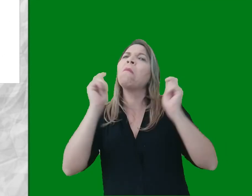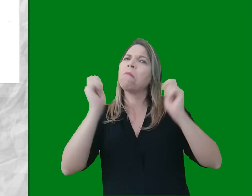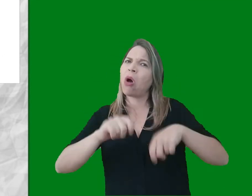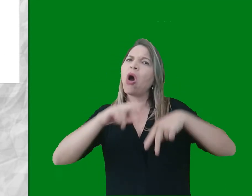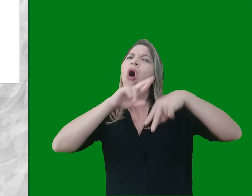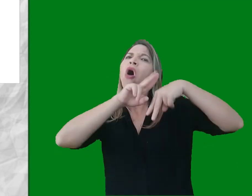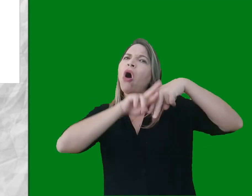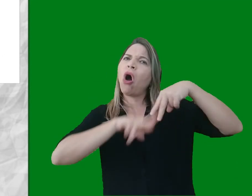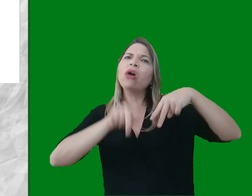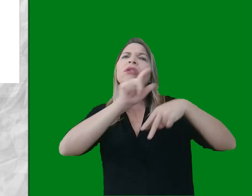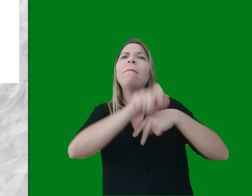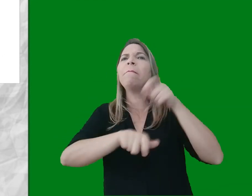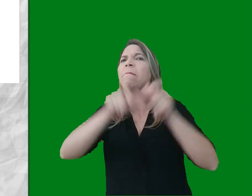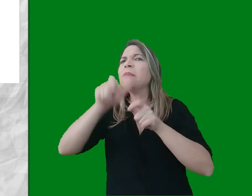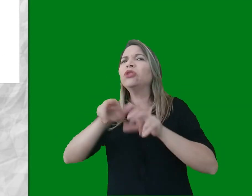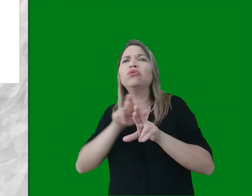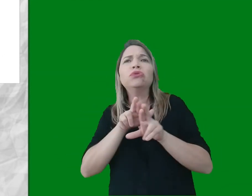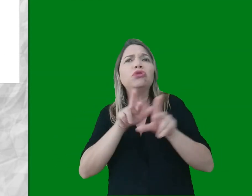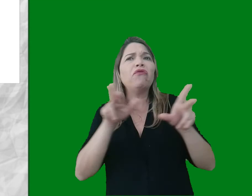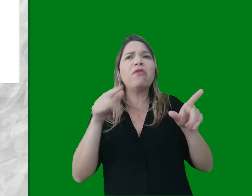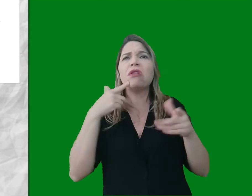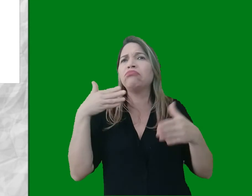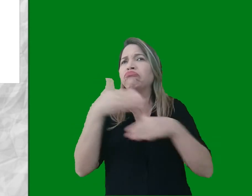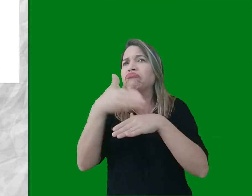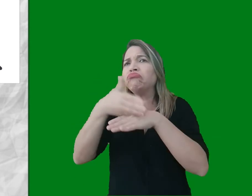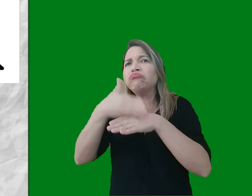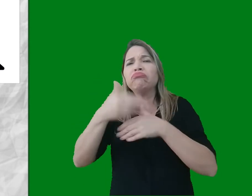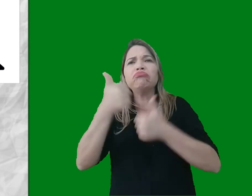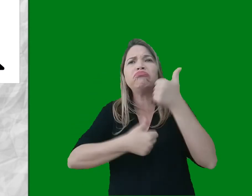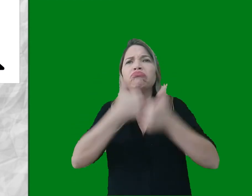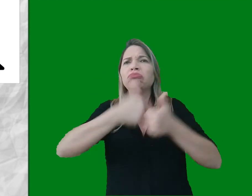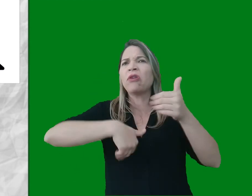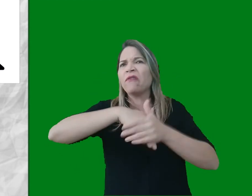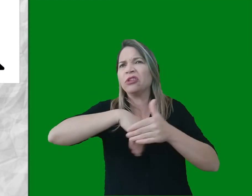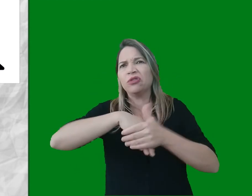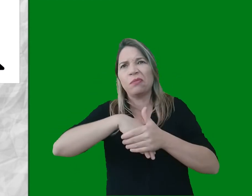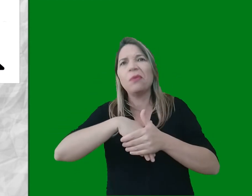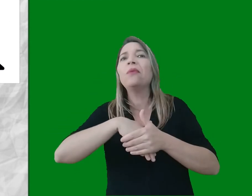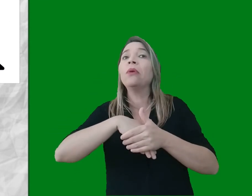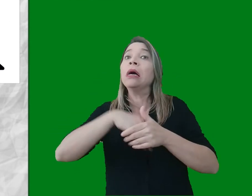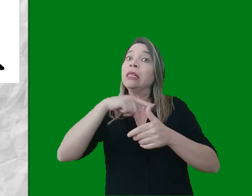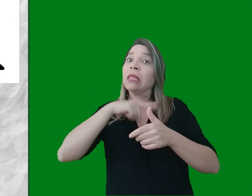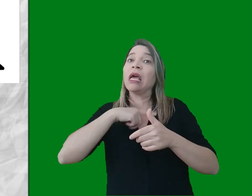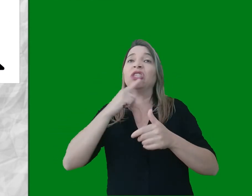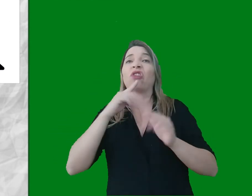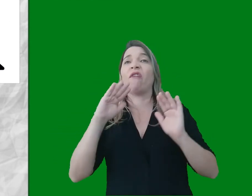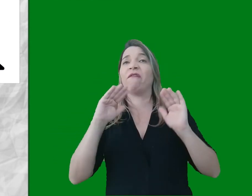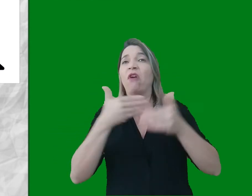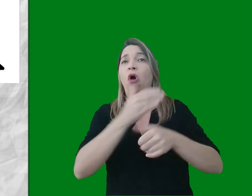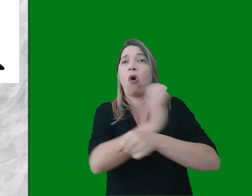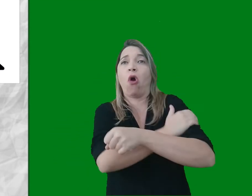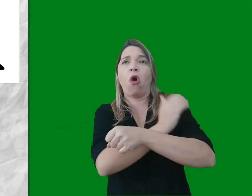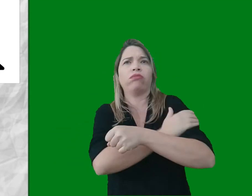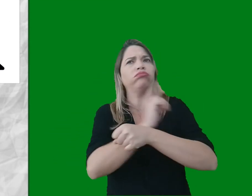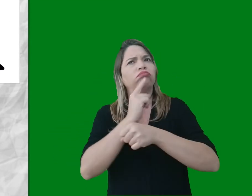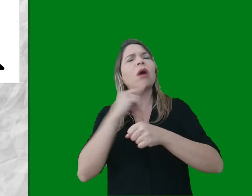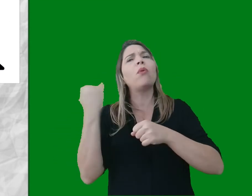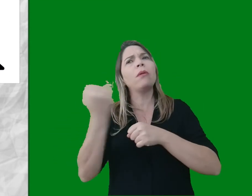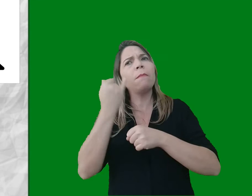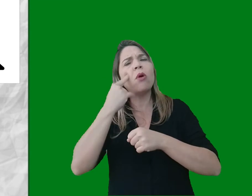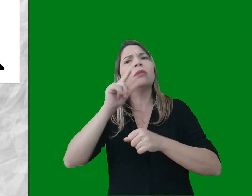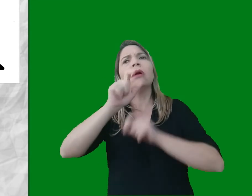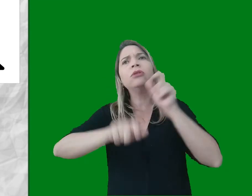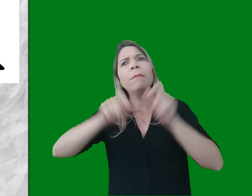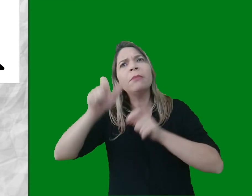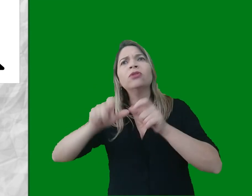gênero, sexualidade e orientação sexual. Nesse debate, elucidam as masculinidades e a homofobia no contexto do futebol, dentro